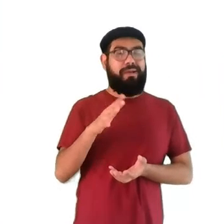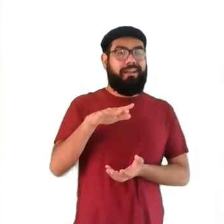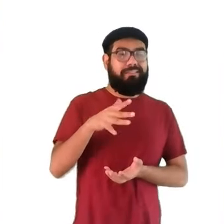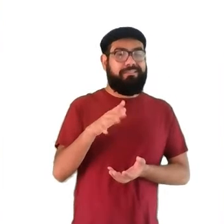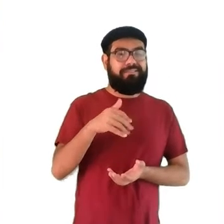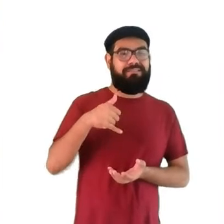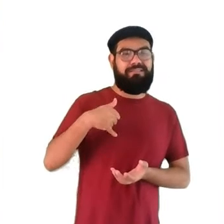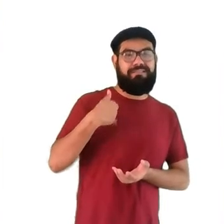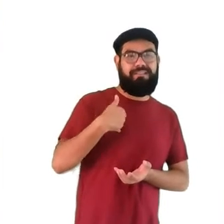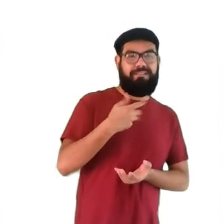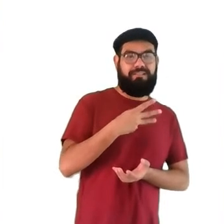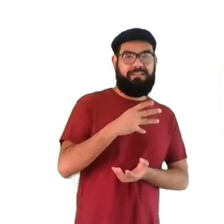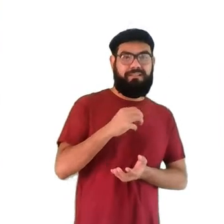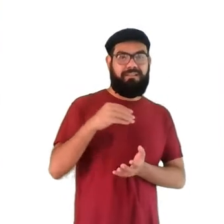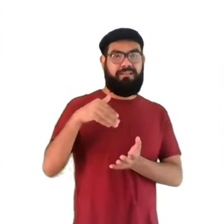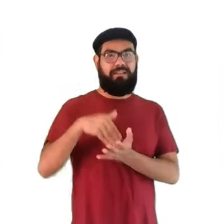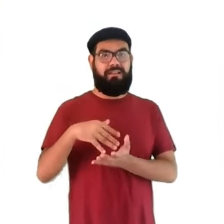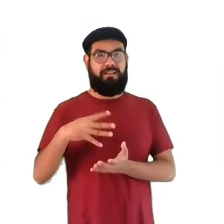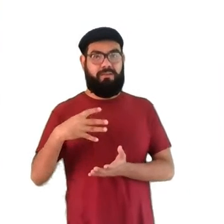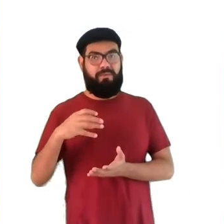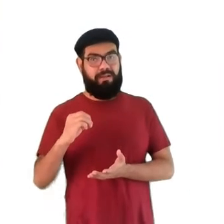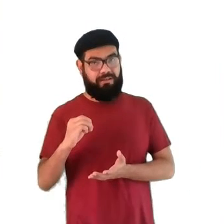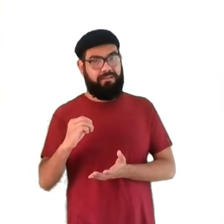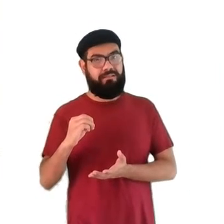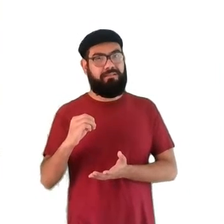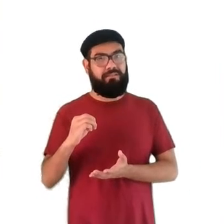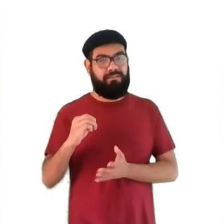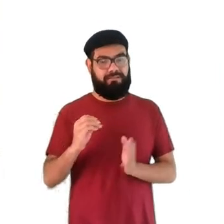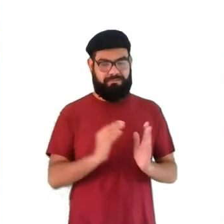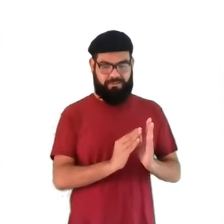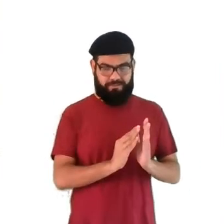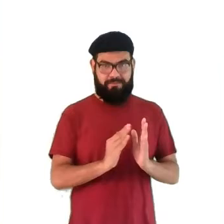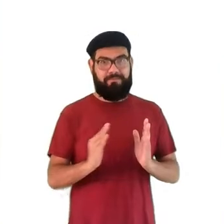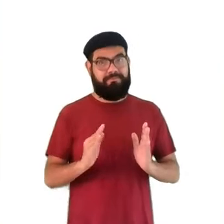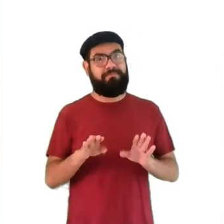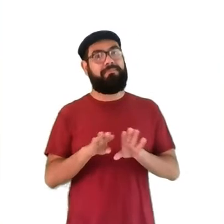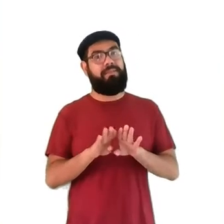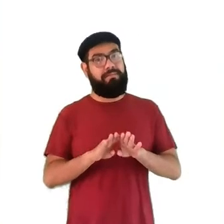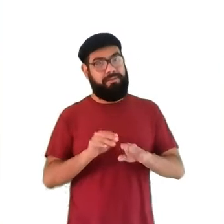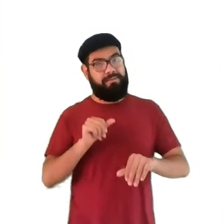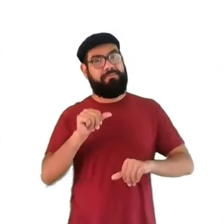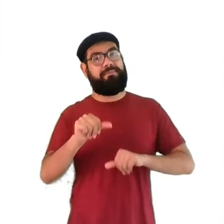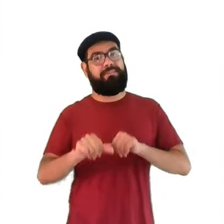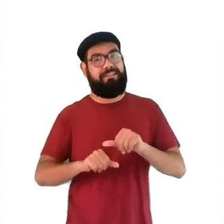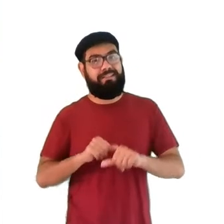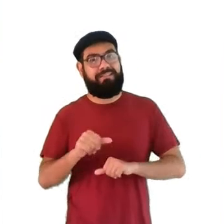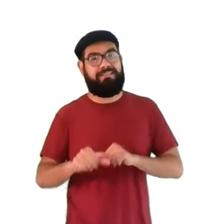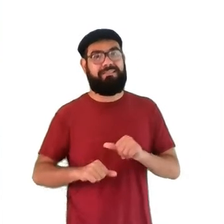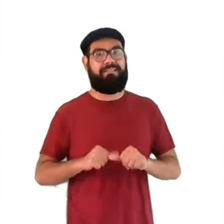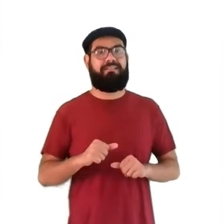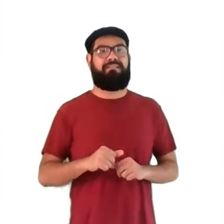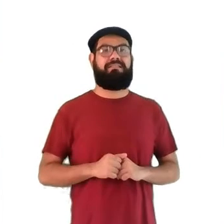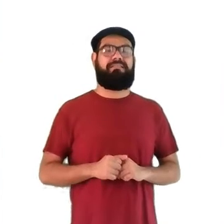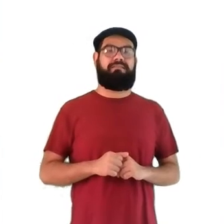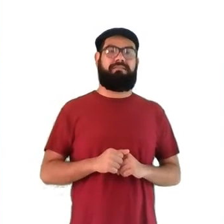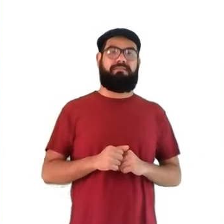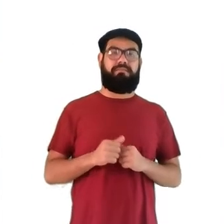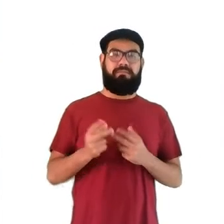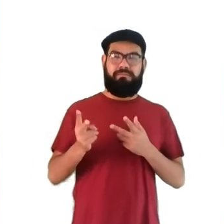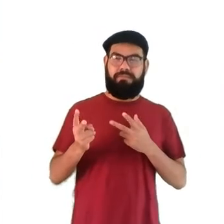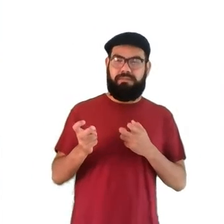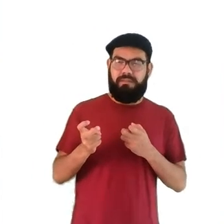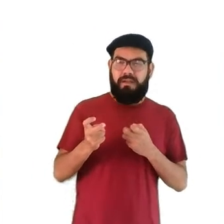anos. Também é uma fase de grande mudança. Aqui a gente percebe que fica um pouco